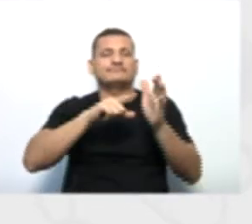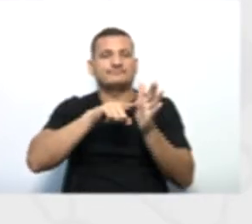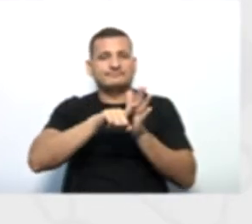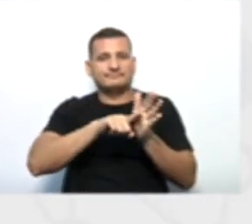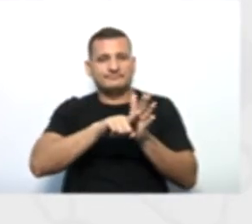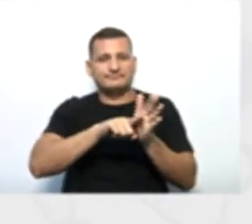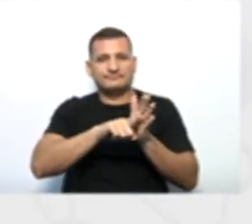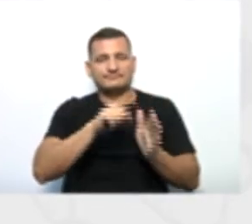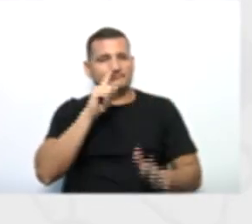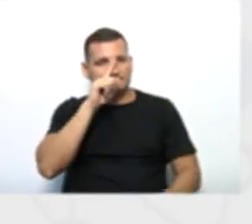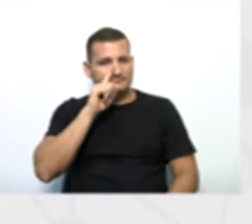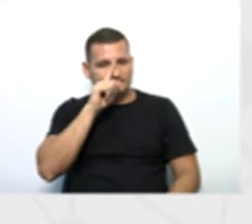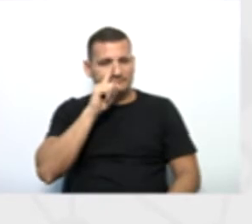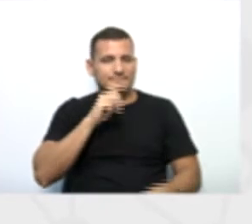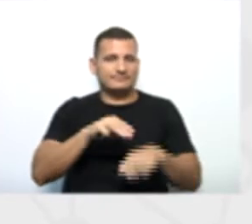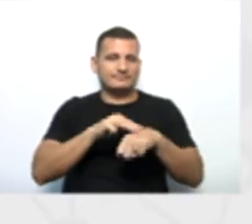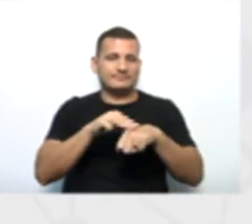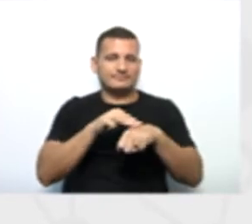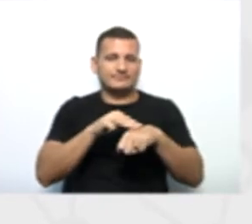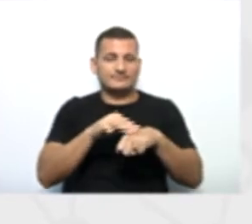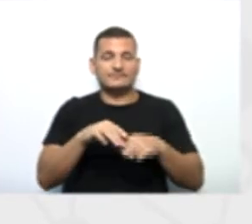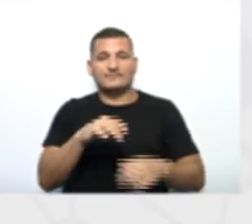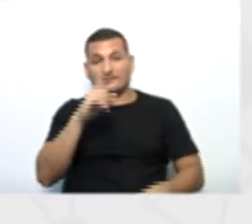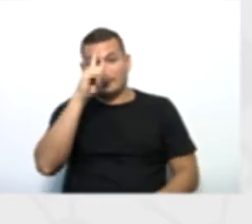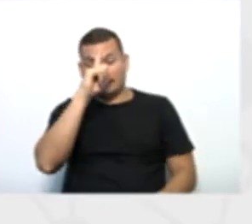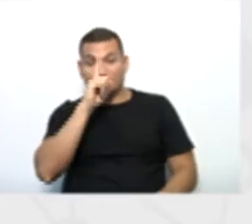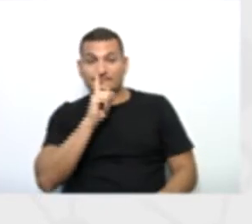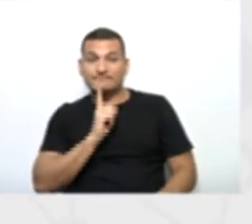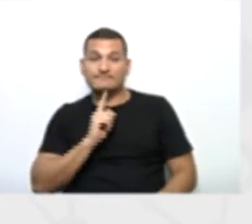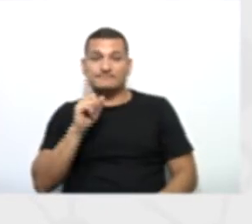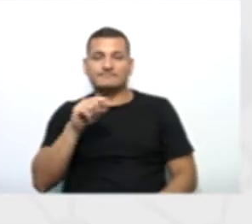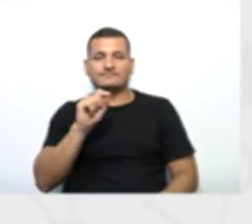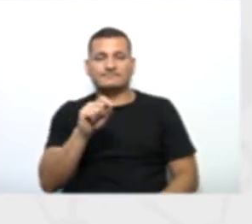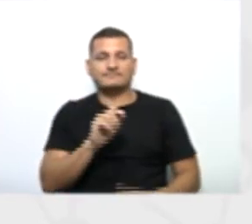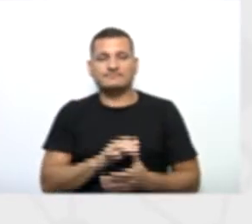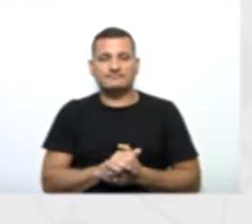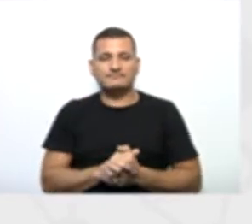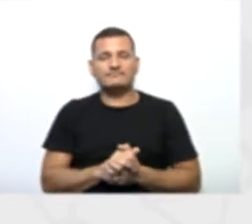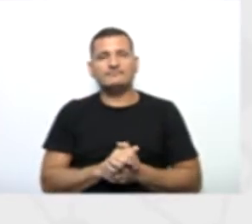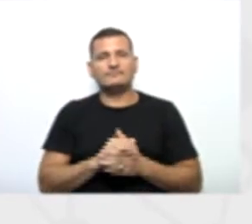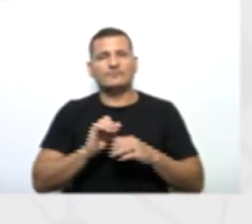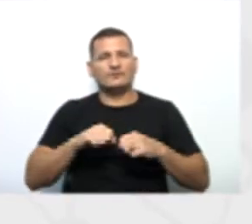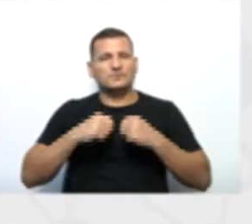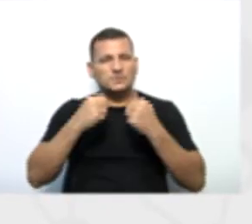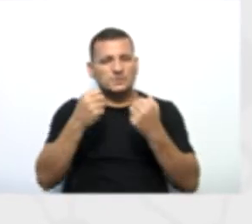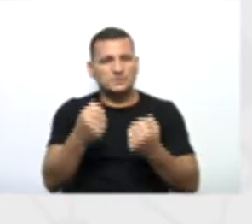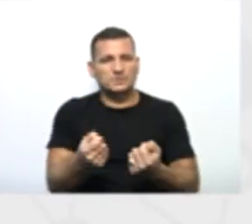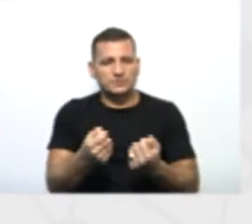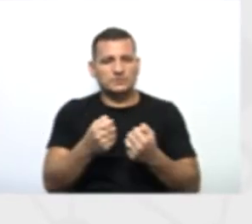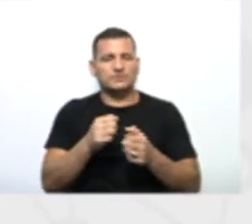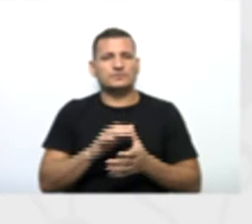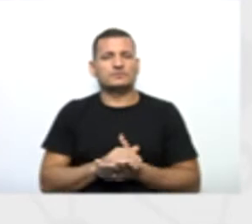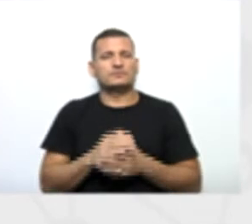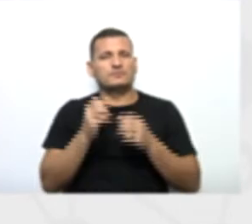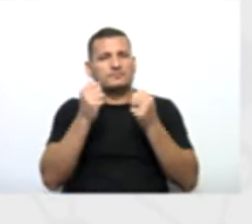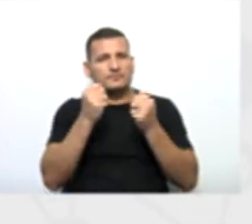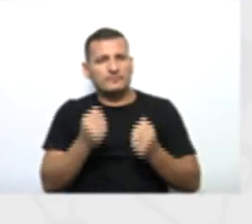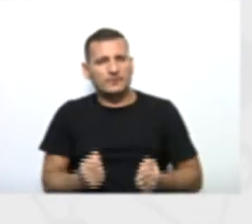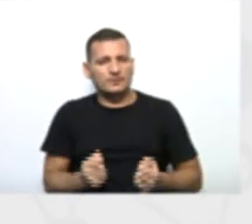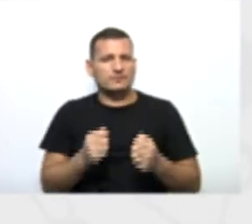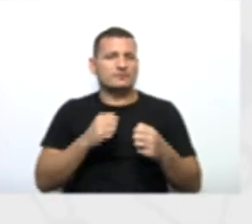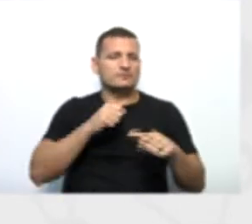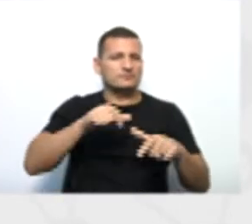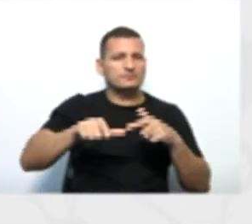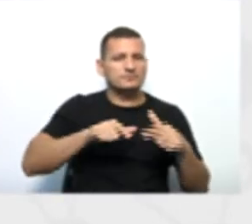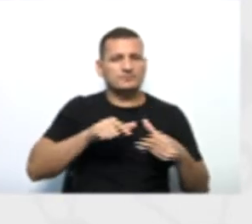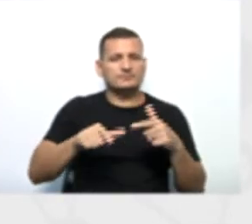aí. Olha aí o amarelo, riscos ergonômicos. Esforço físico intenso, né? Levantamento de